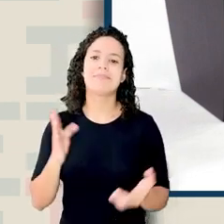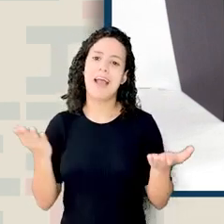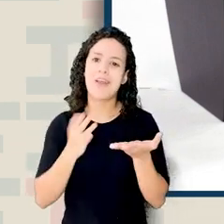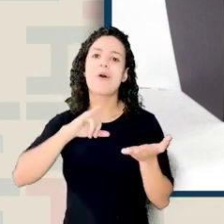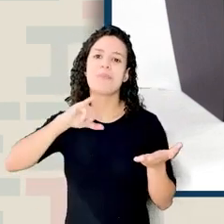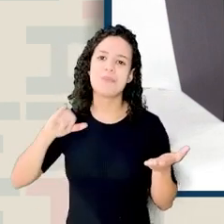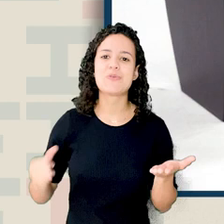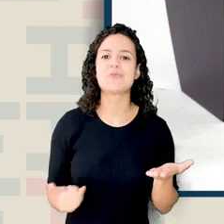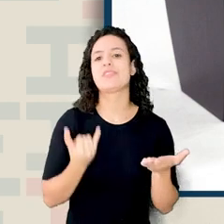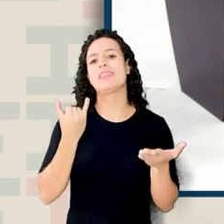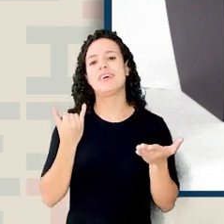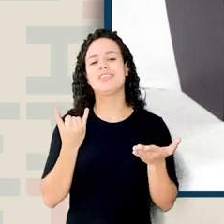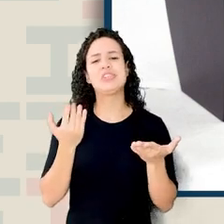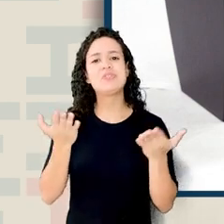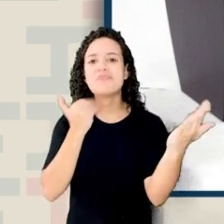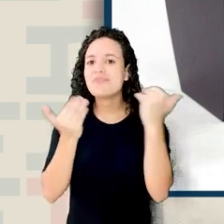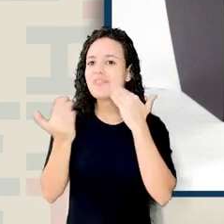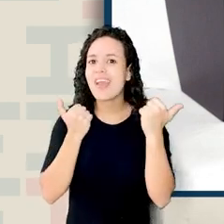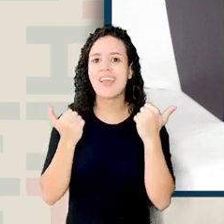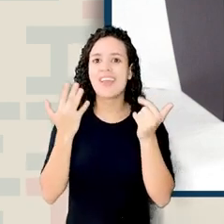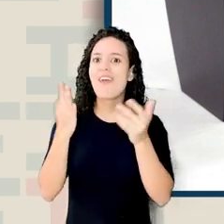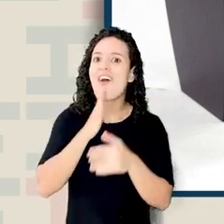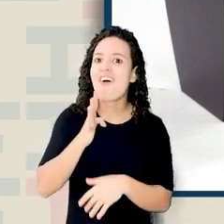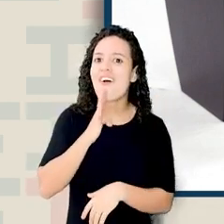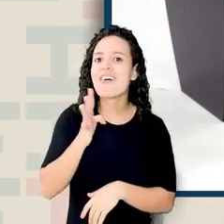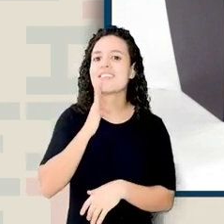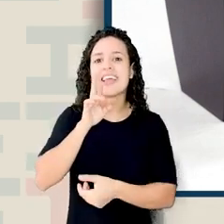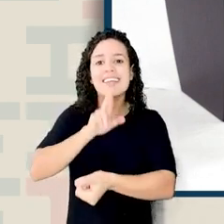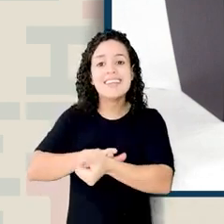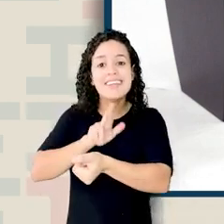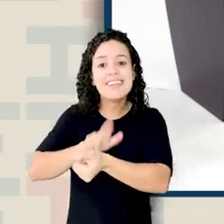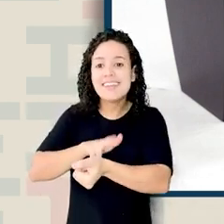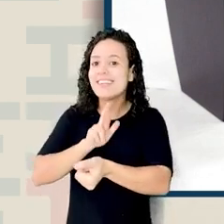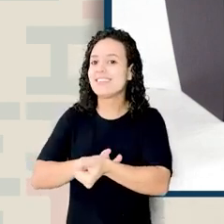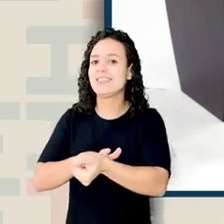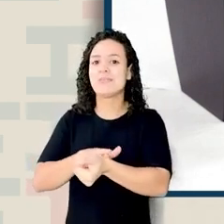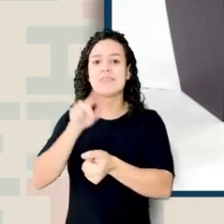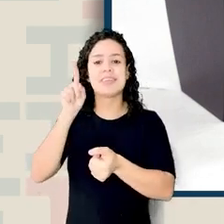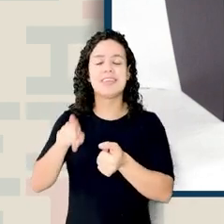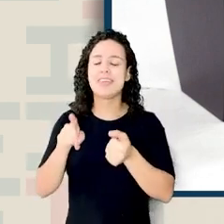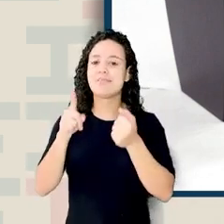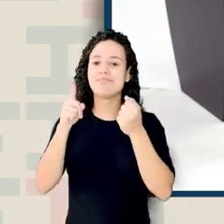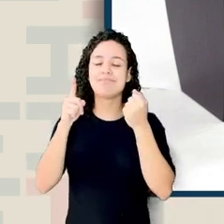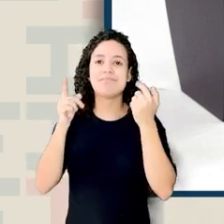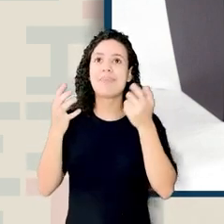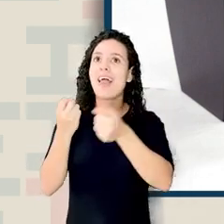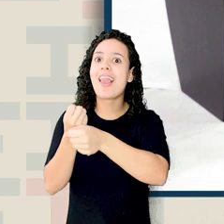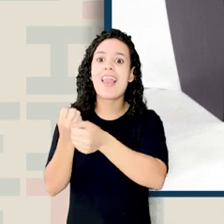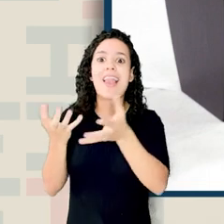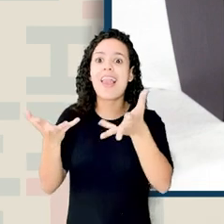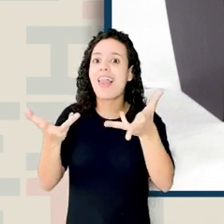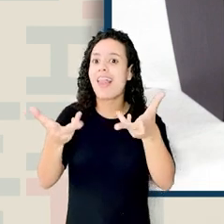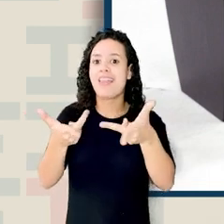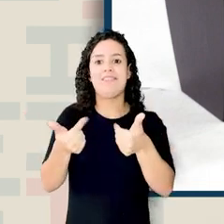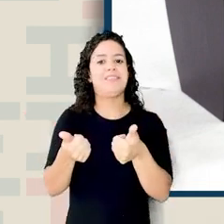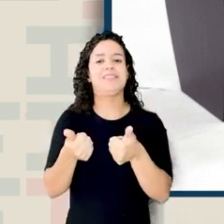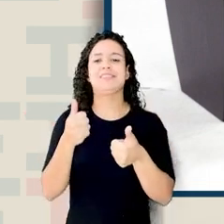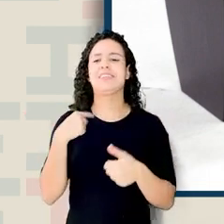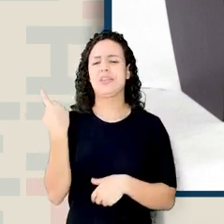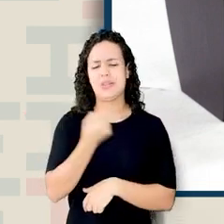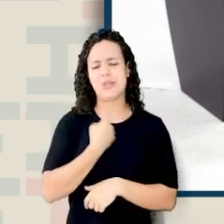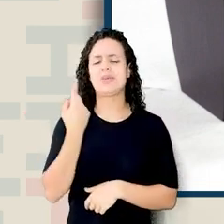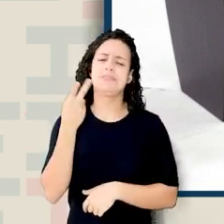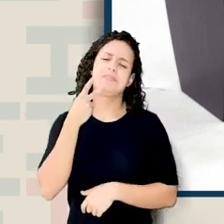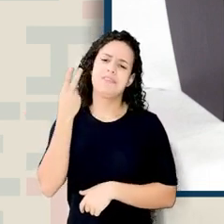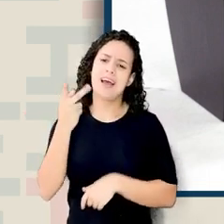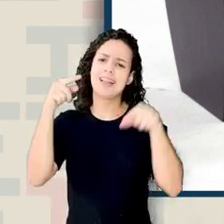oportunidade para chegar junto dessa rítmica, que ela é inebriante, assim, é uma rítmica, como a gente costuma